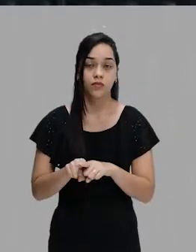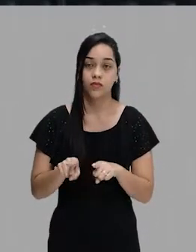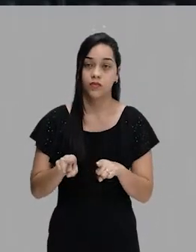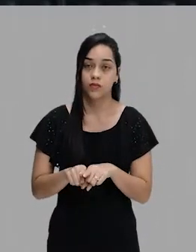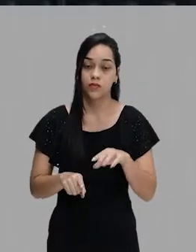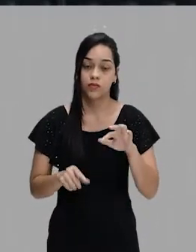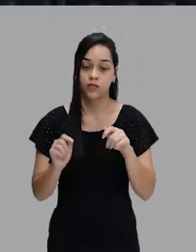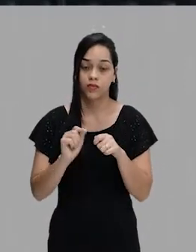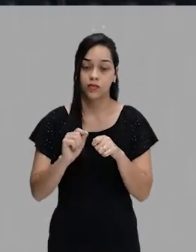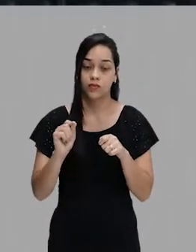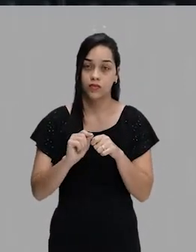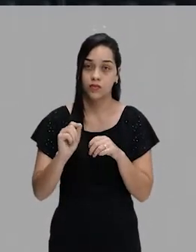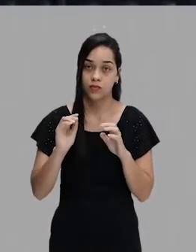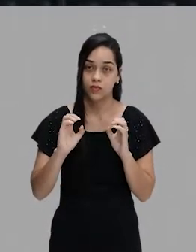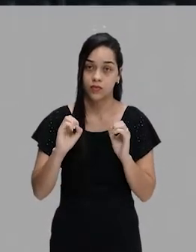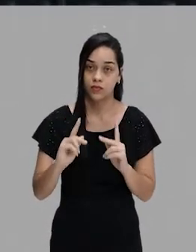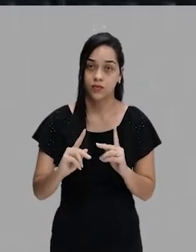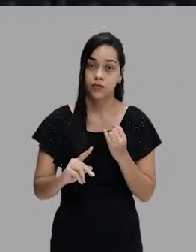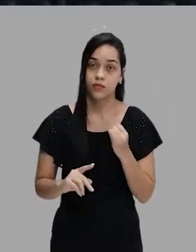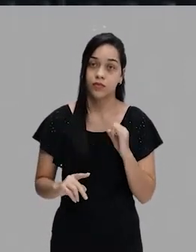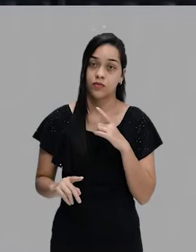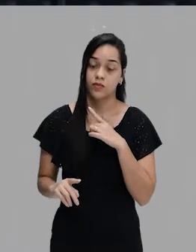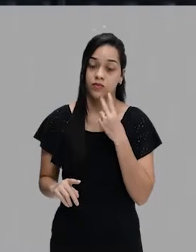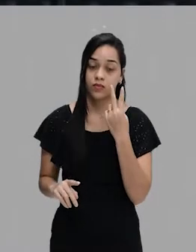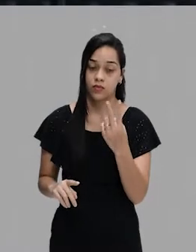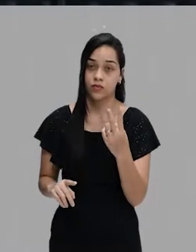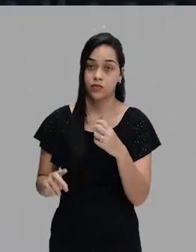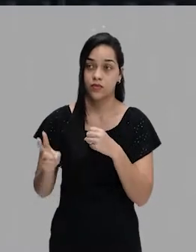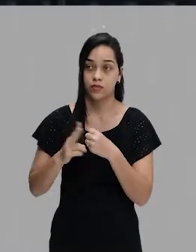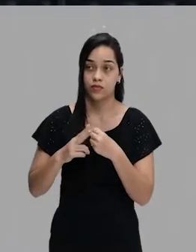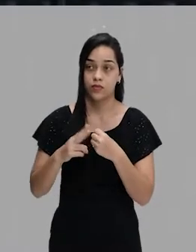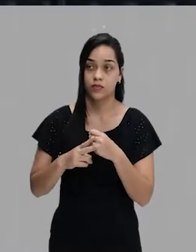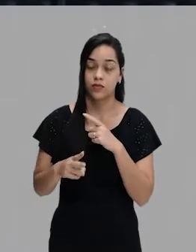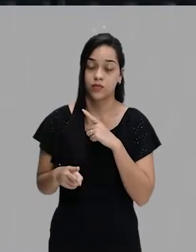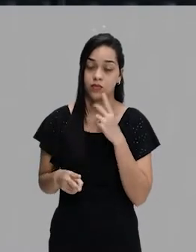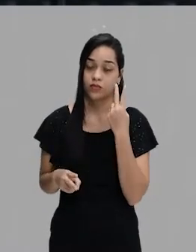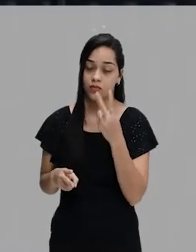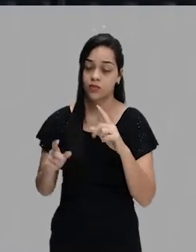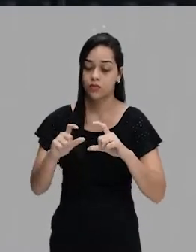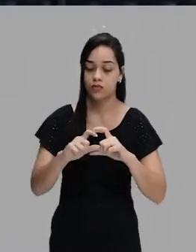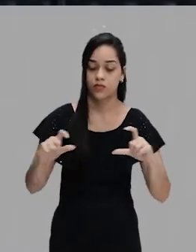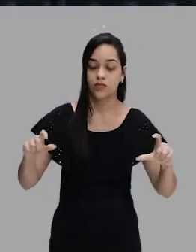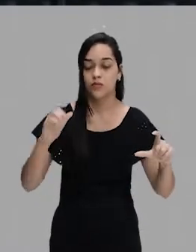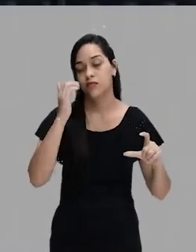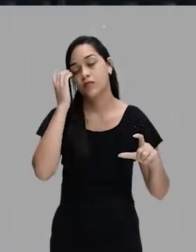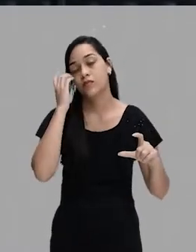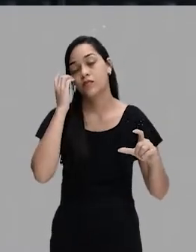fazer, certo? Então, se eu tenho dois verbos, eu tenho duas orações